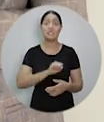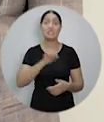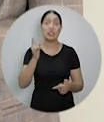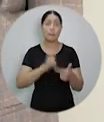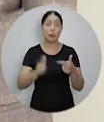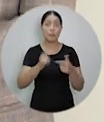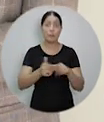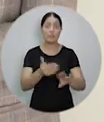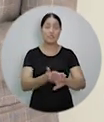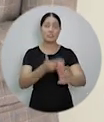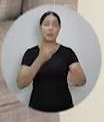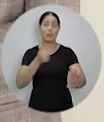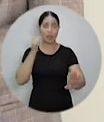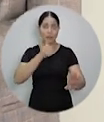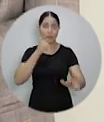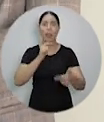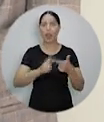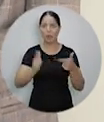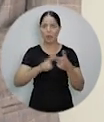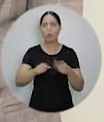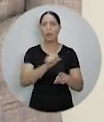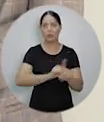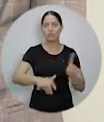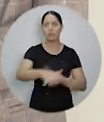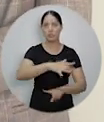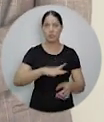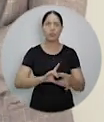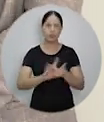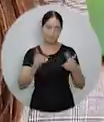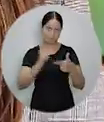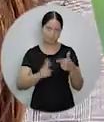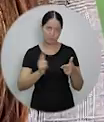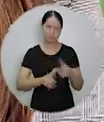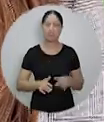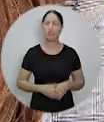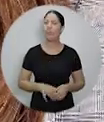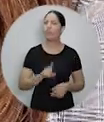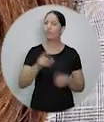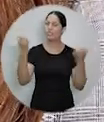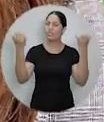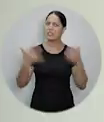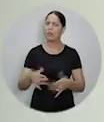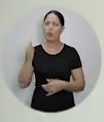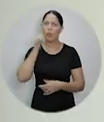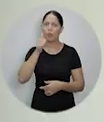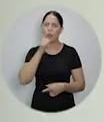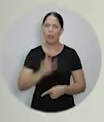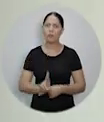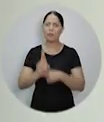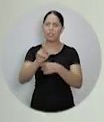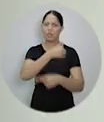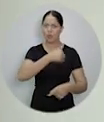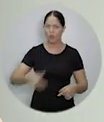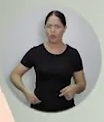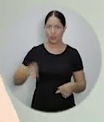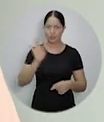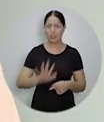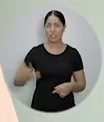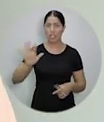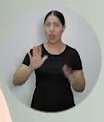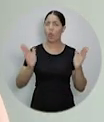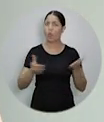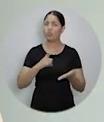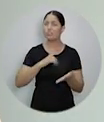mulheres é um problema da democracia. Então é um problema de todos, não é um problema nosso. E a senhora falou um pouquinho sobre a representatividade feminina no governo